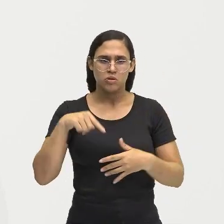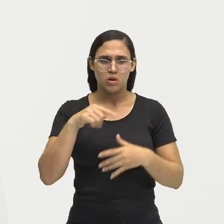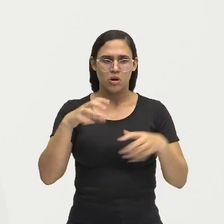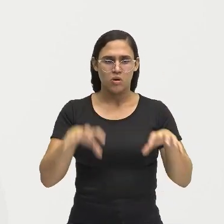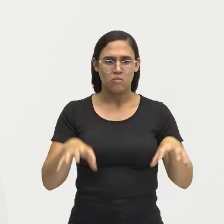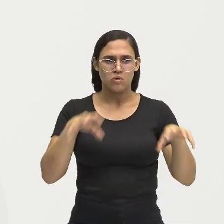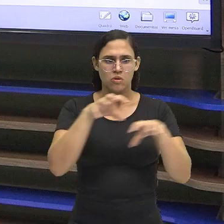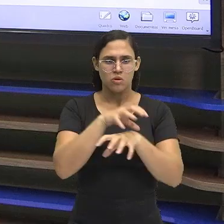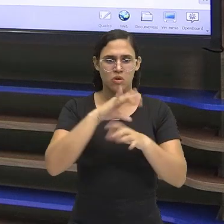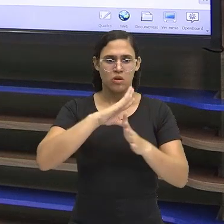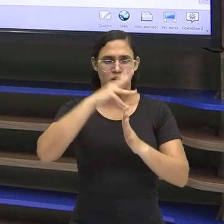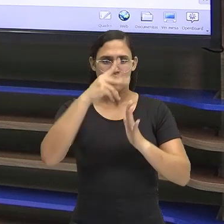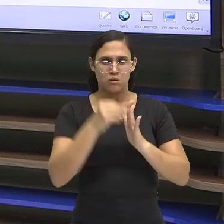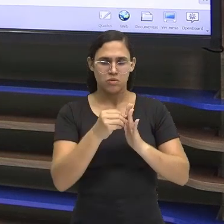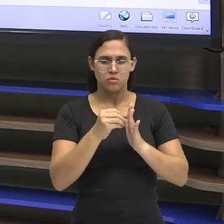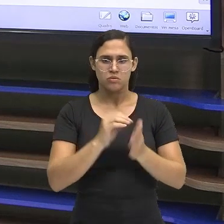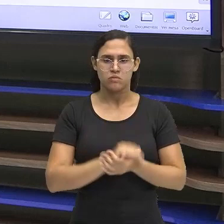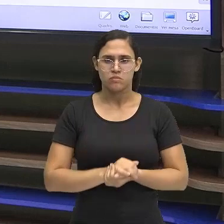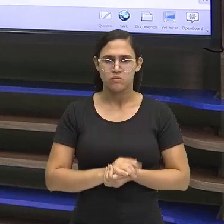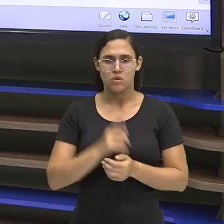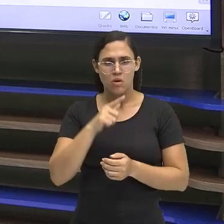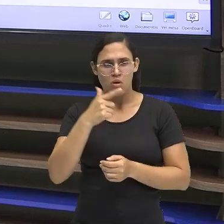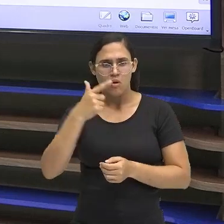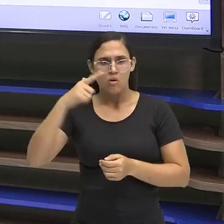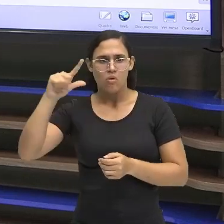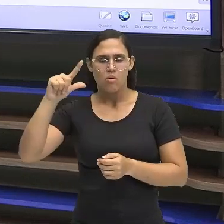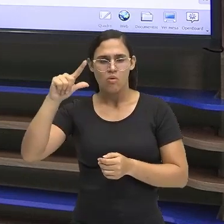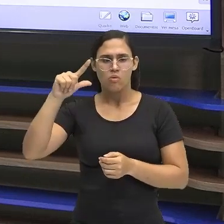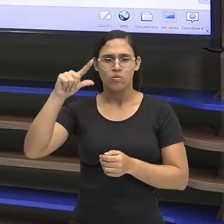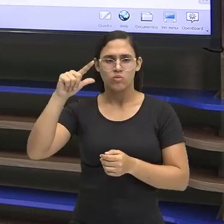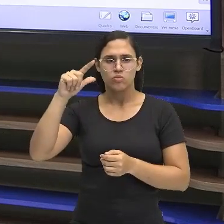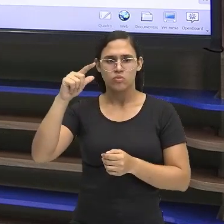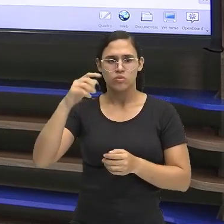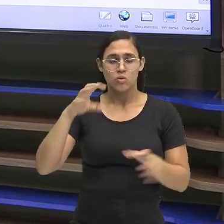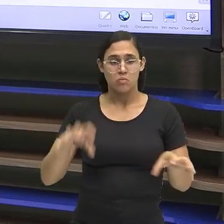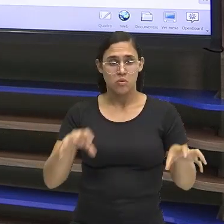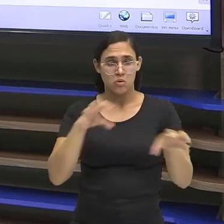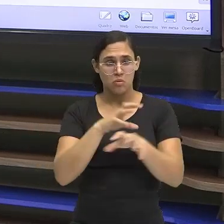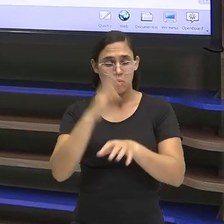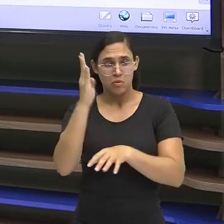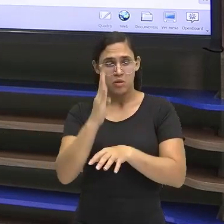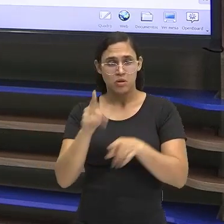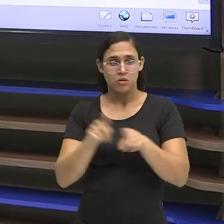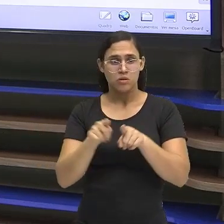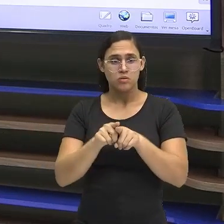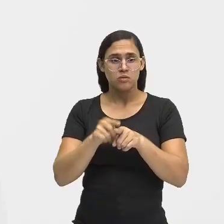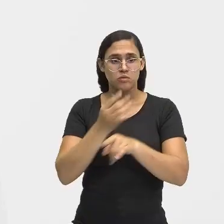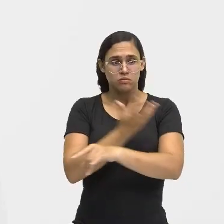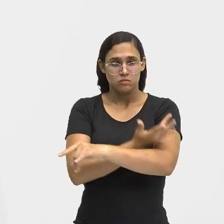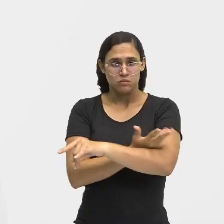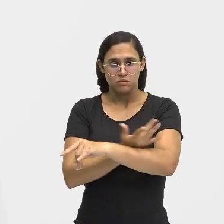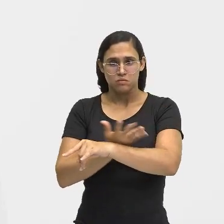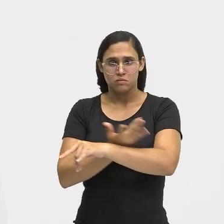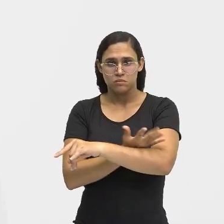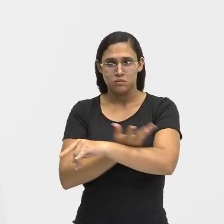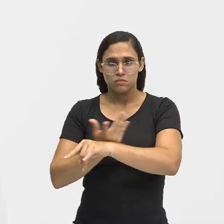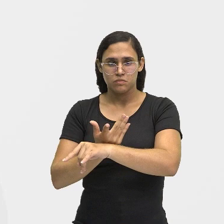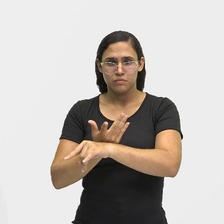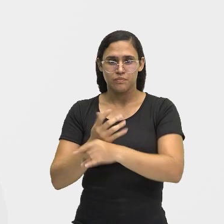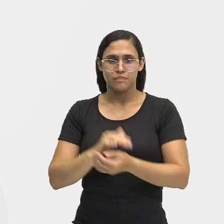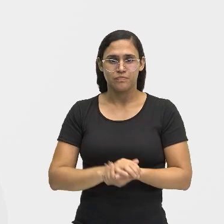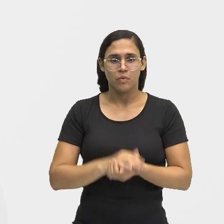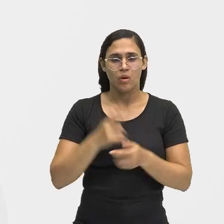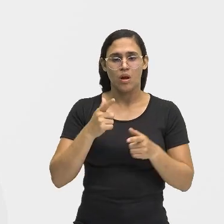bioma amazônico, a gente vai agora para outro bioma brasileiro, que vai ser o Cerrado. O